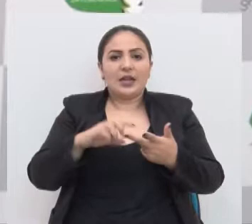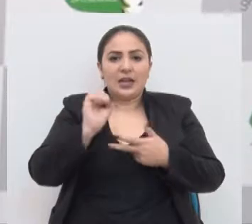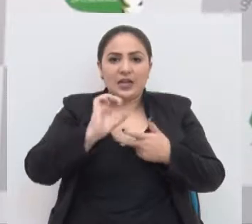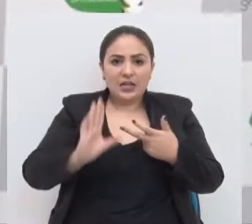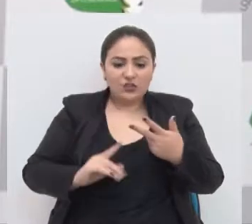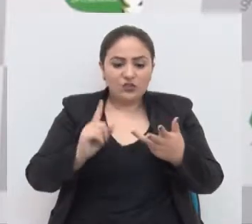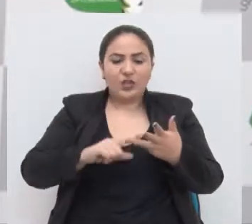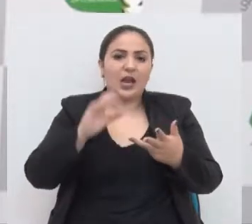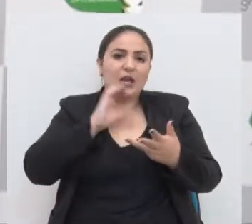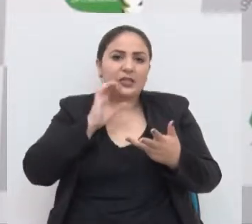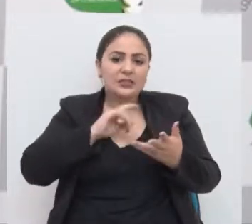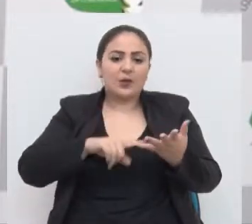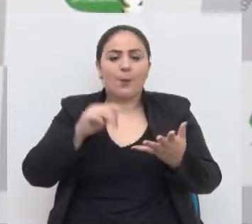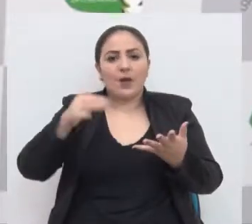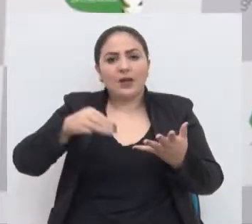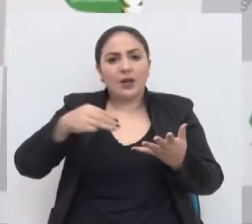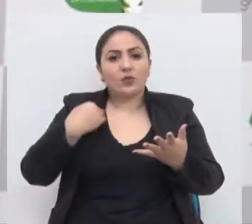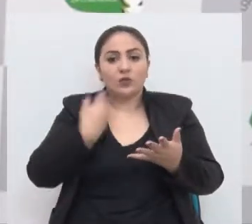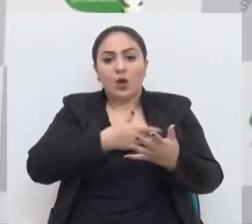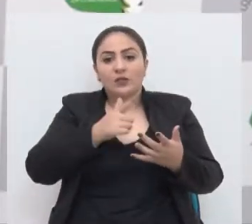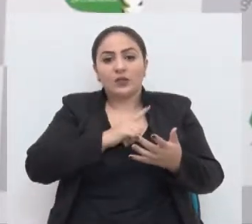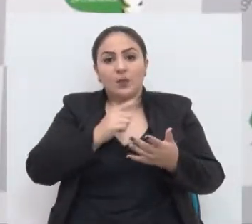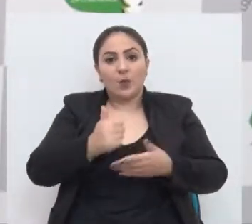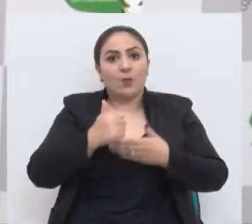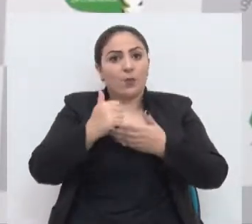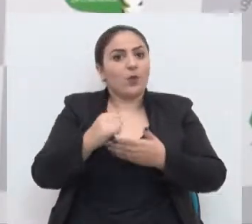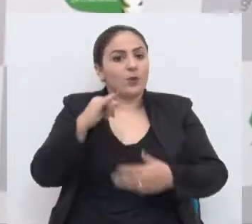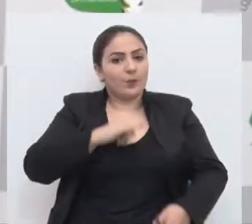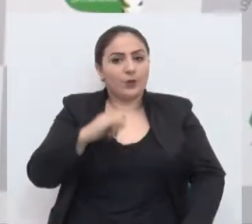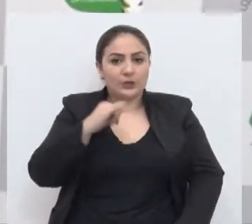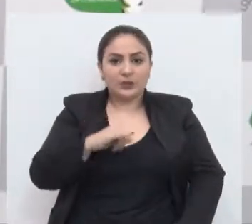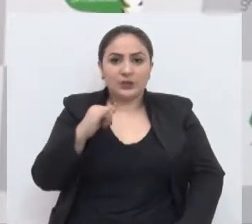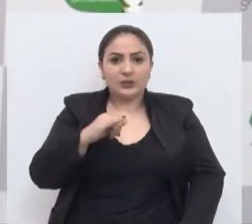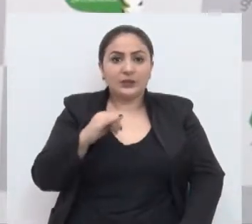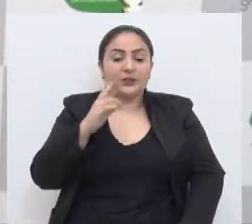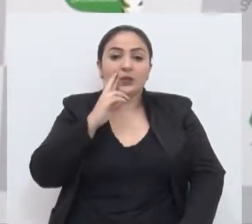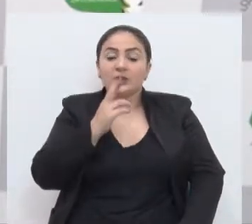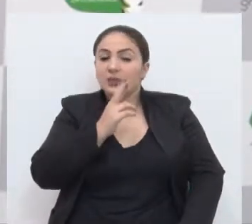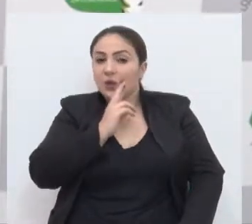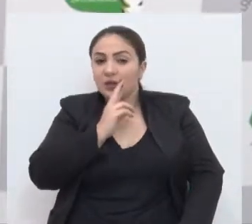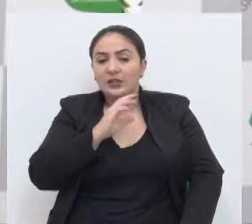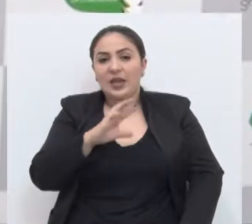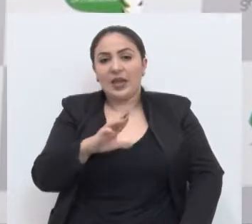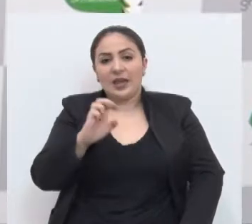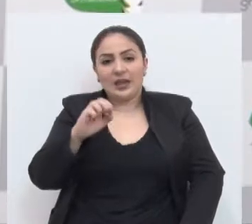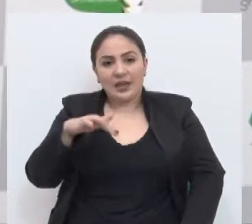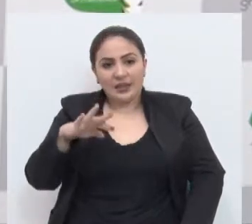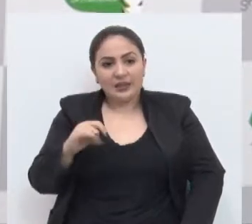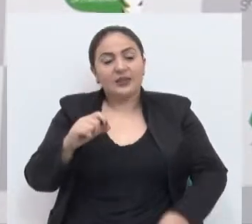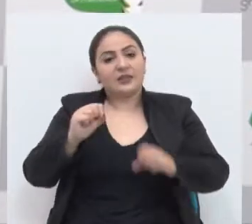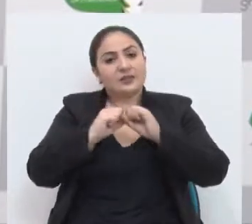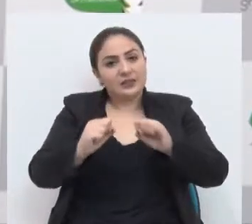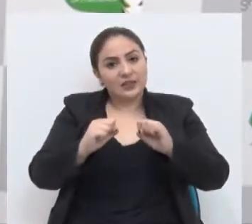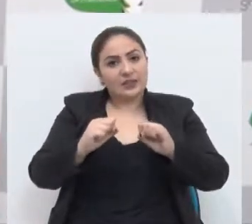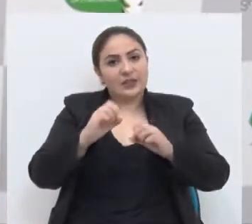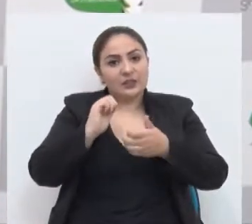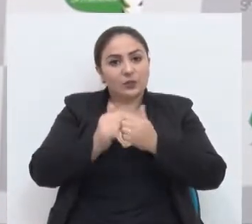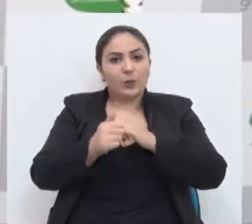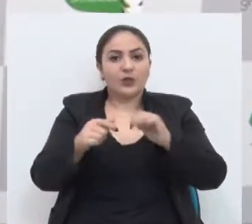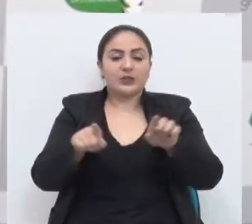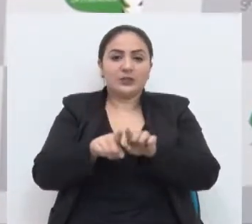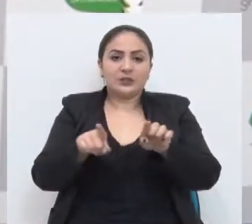Marau. Eu tenho um apoio importante do Requinte Restaurante e da Secretaria de Esportes. Isso é